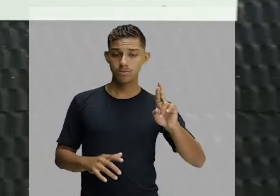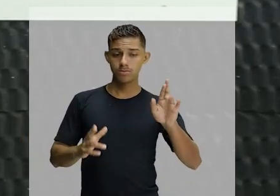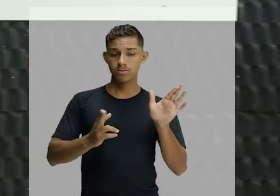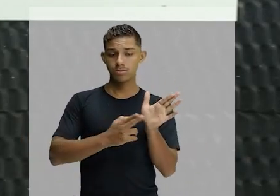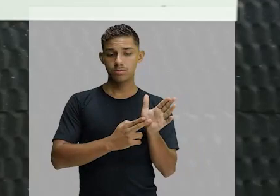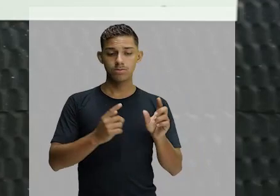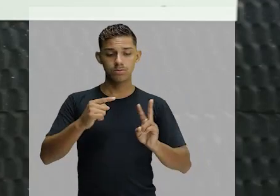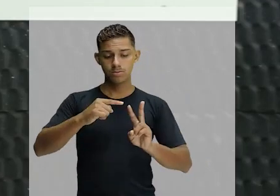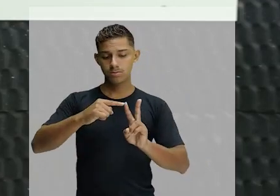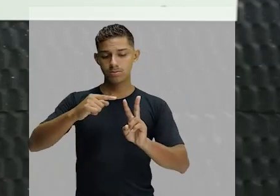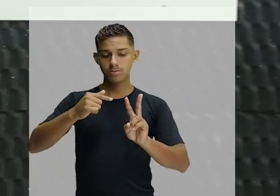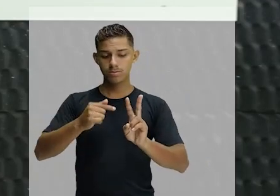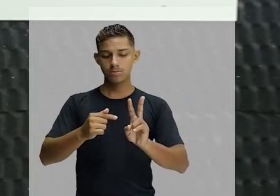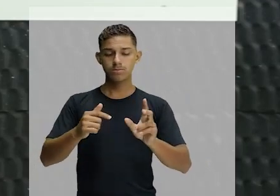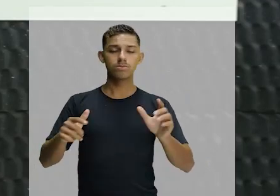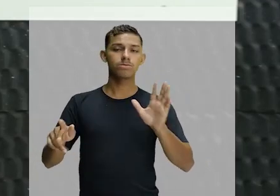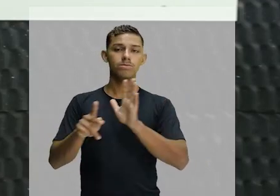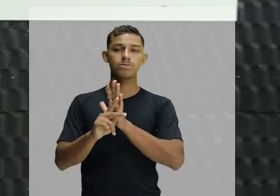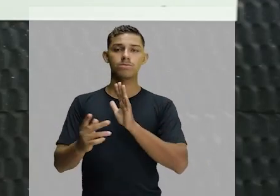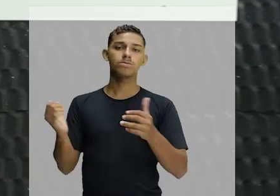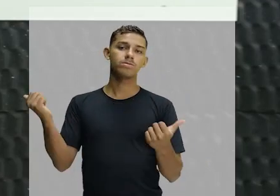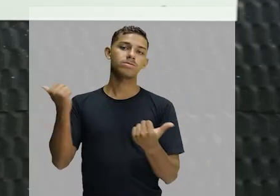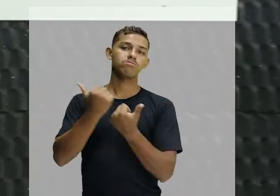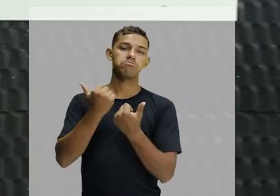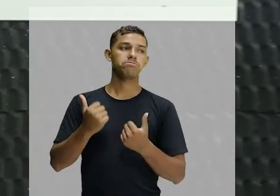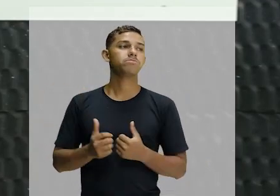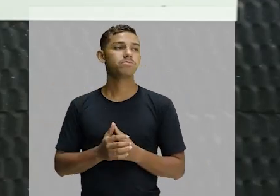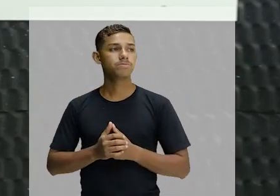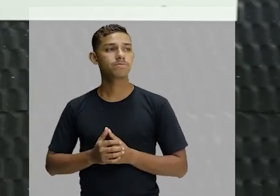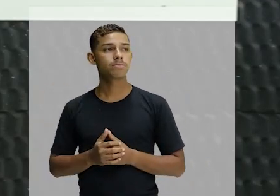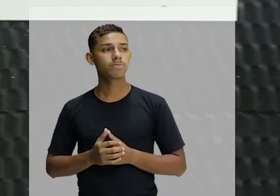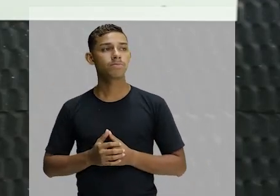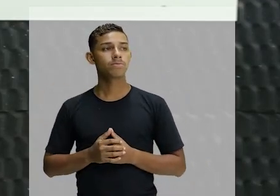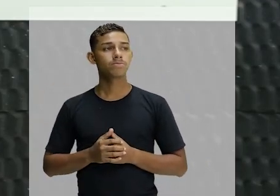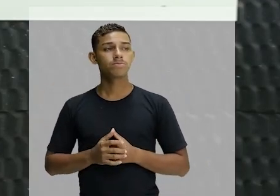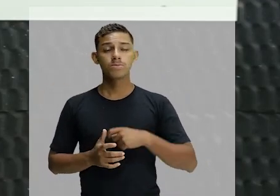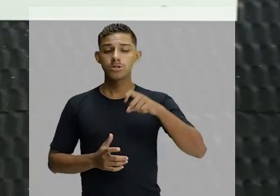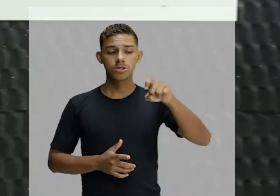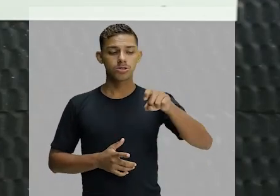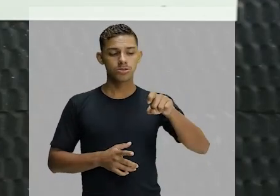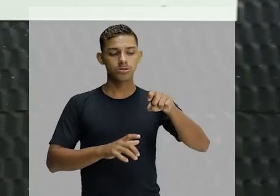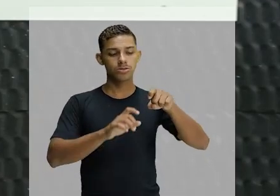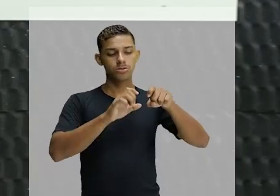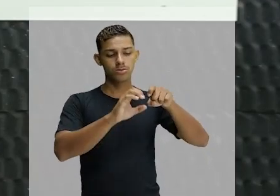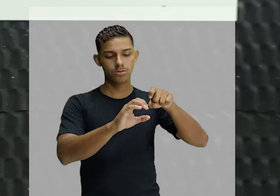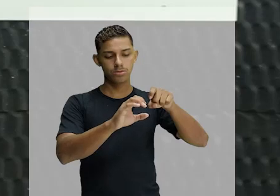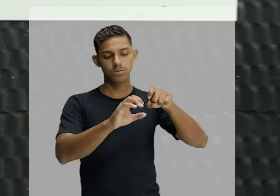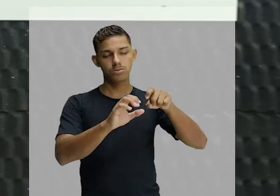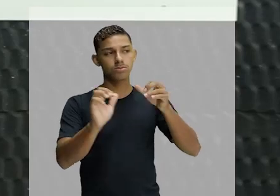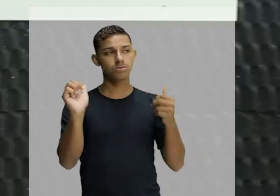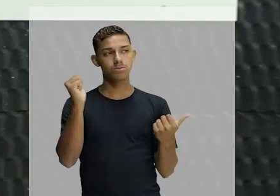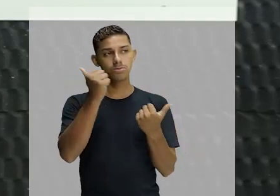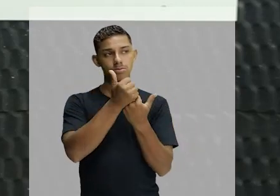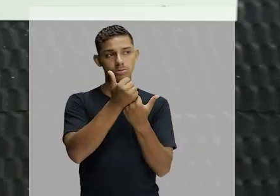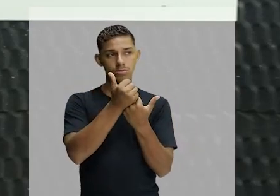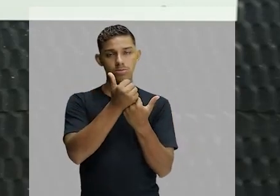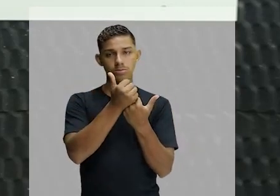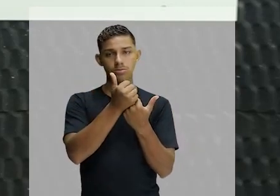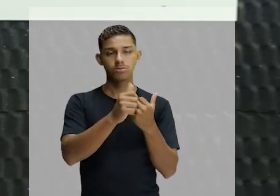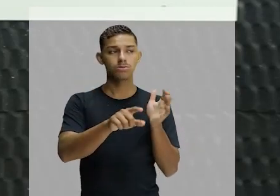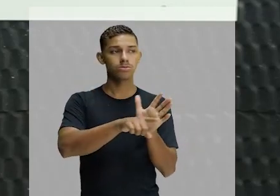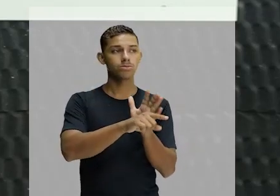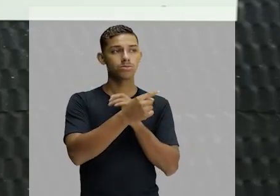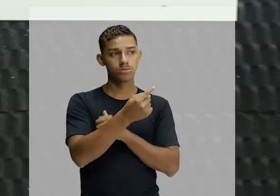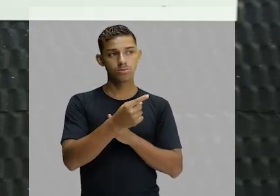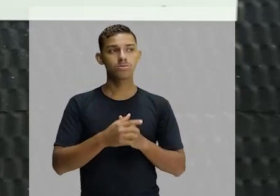vai substituir o menos 1 aqui, ó, no valor do x do centro, e vai substituir o menos 4 aqui no y do